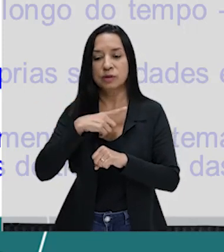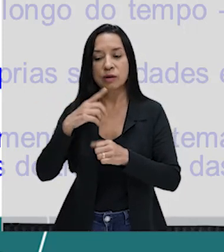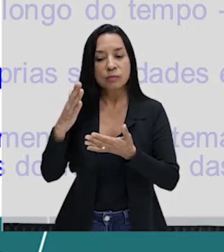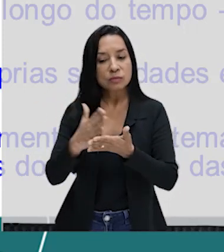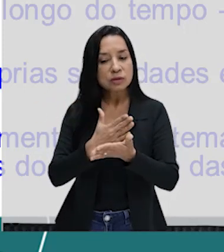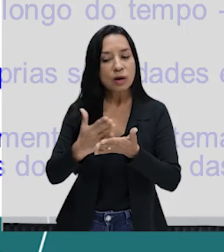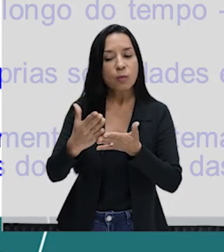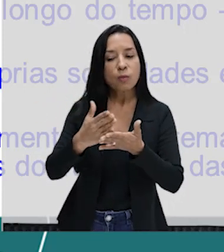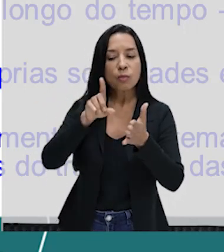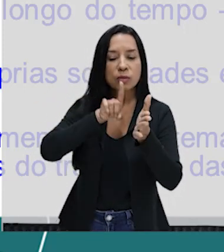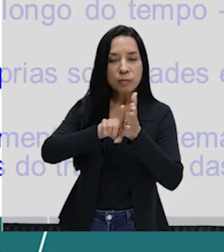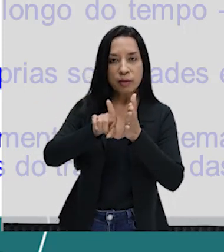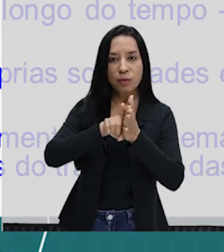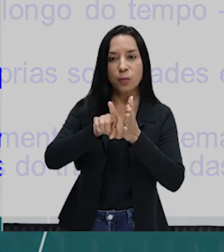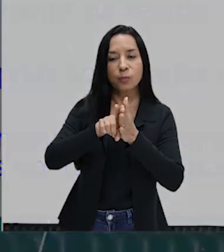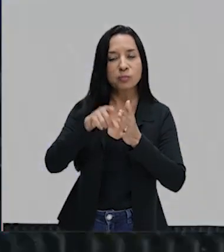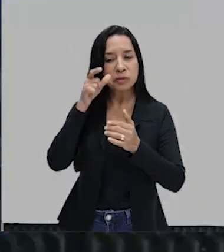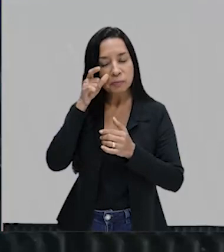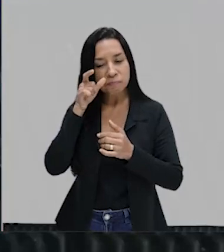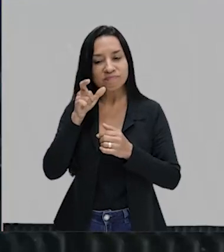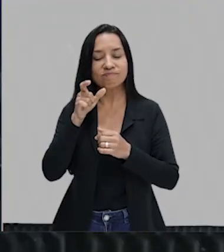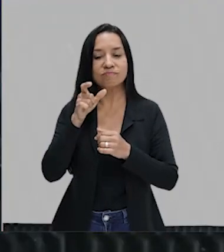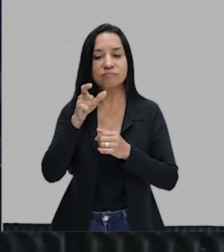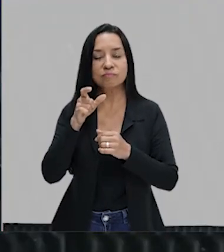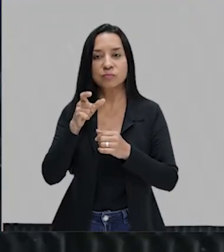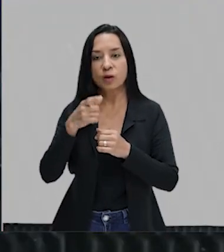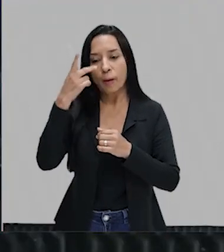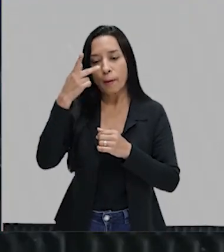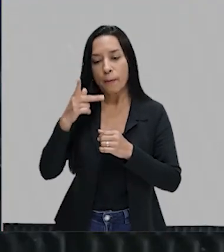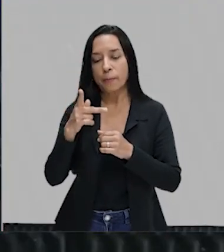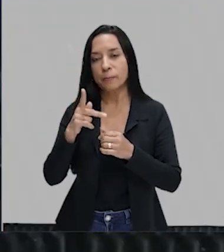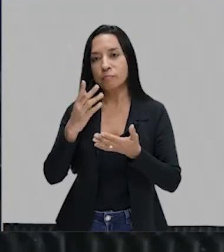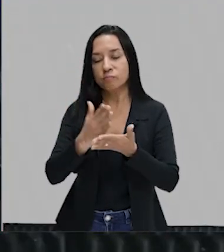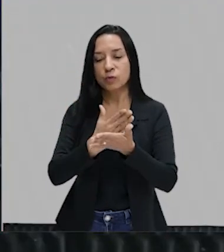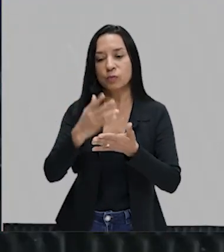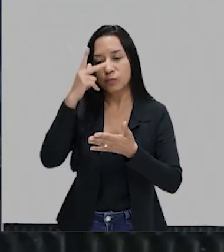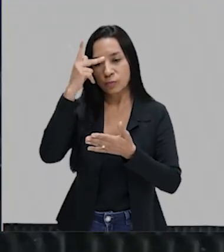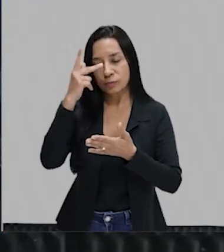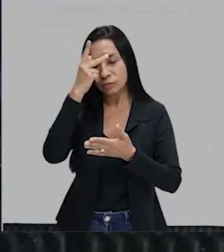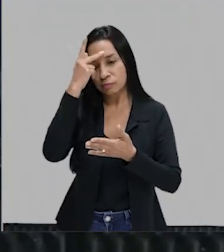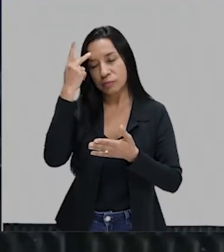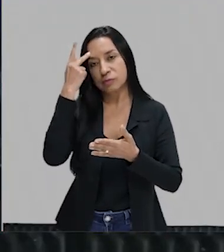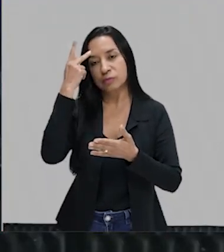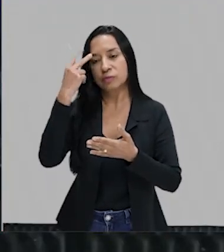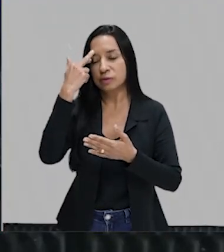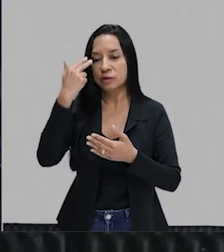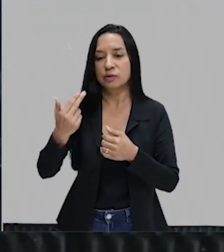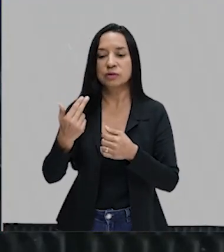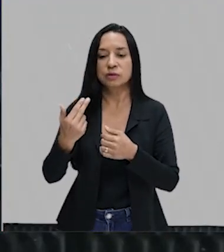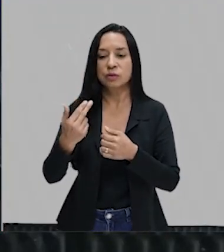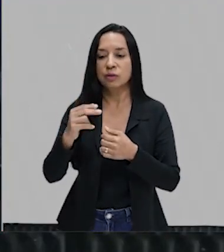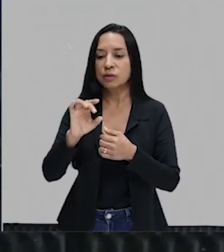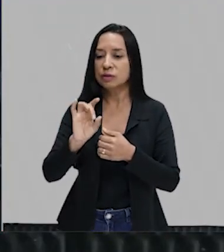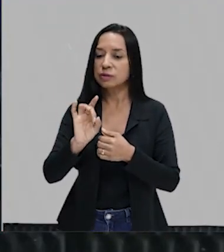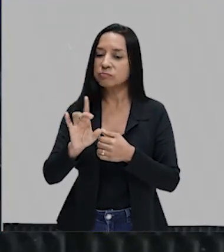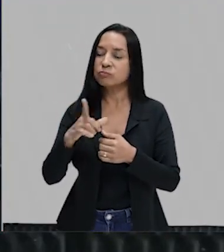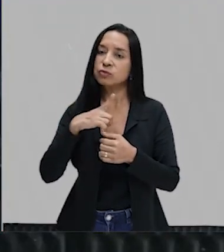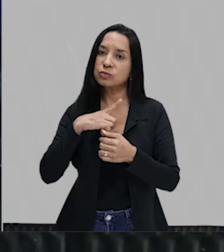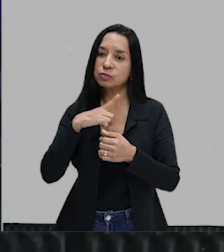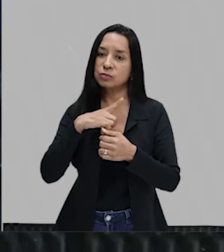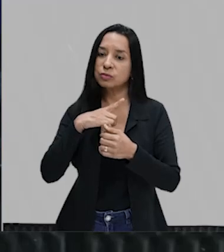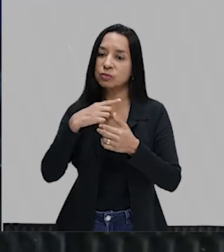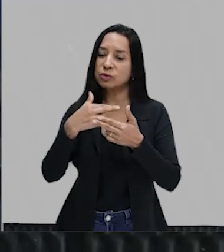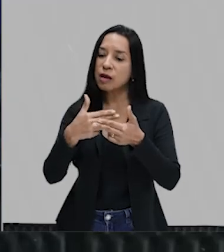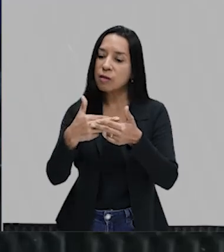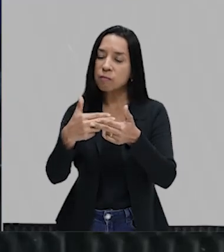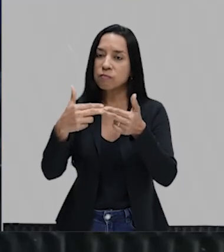interessantes, porque para algumas pessoas a história ela trata apenas de coisas que aconteceram no